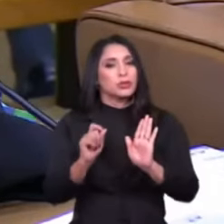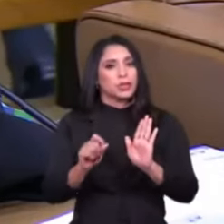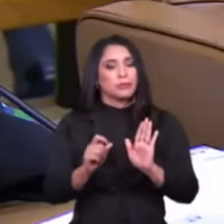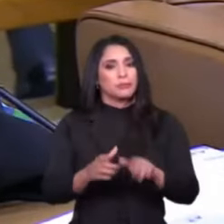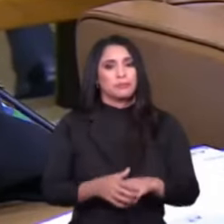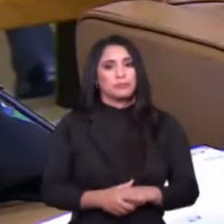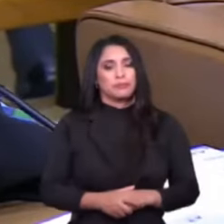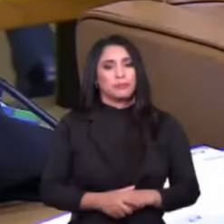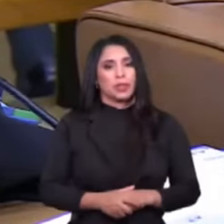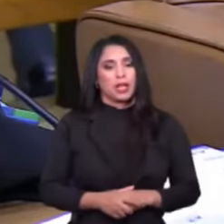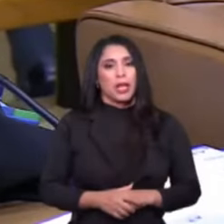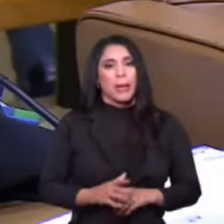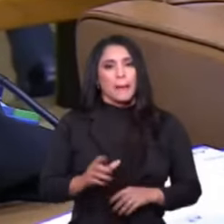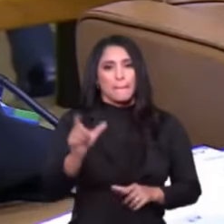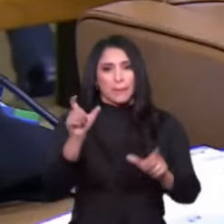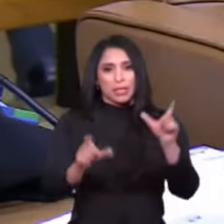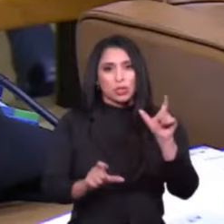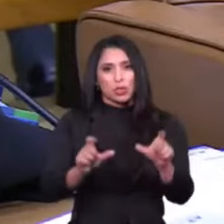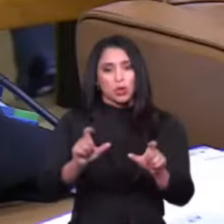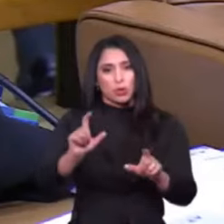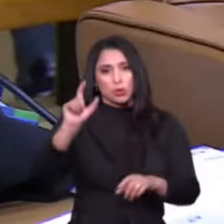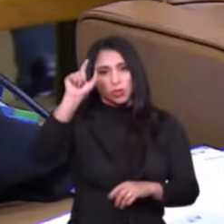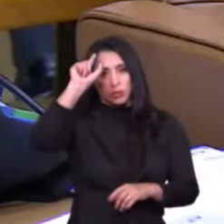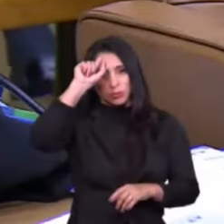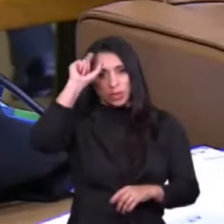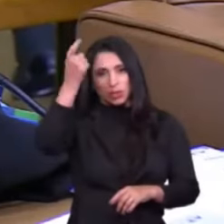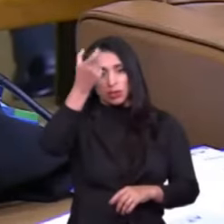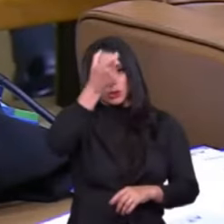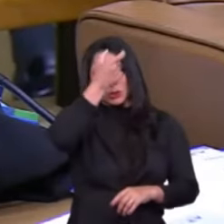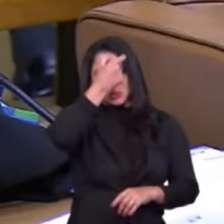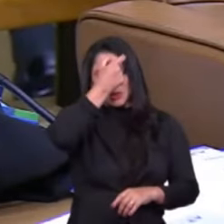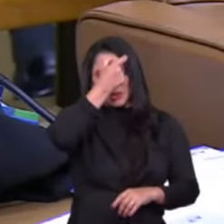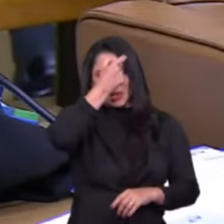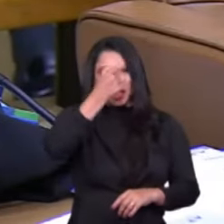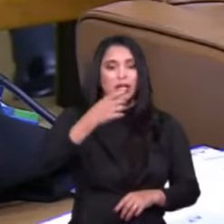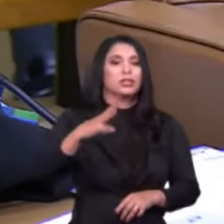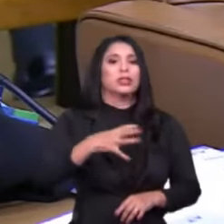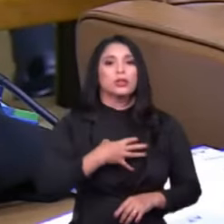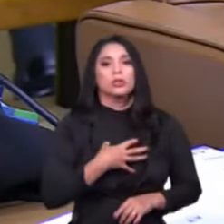pessoas com transtornos psiquiátricos e suicídios